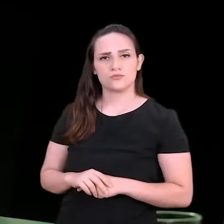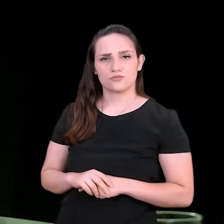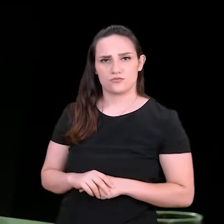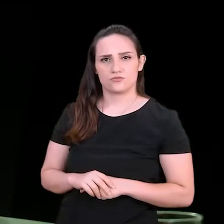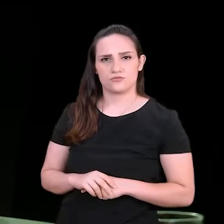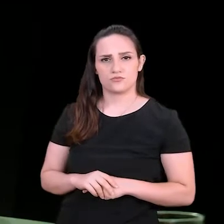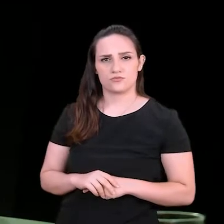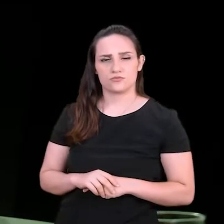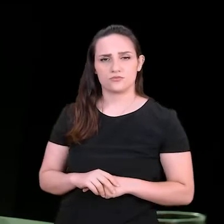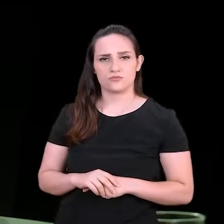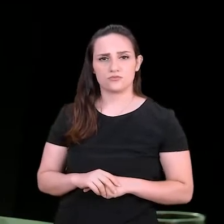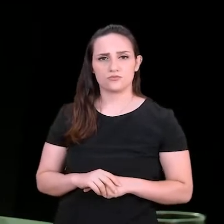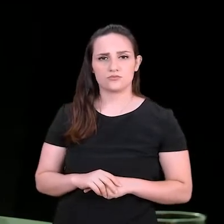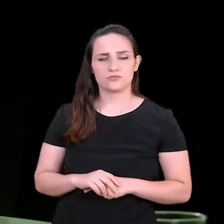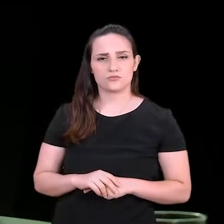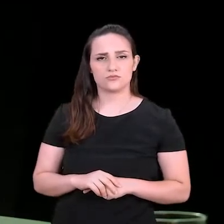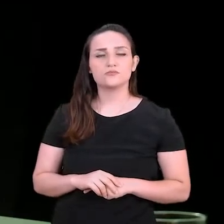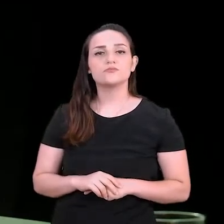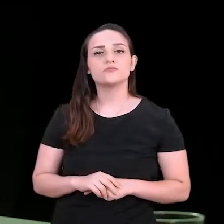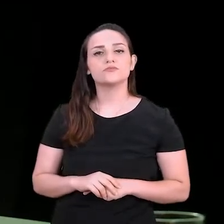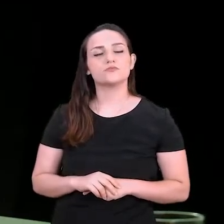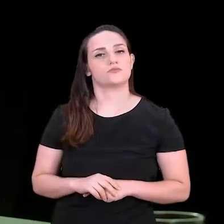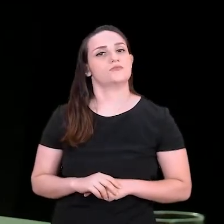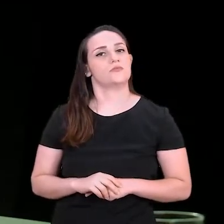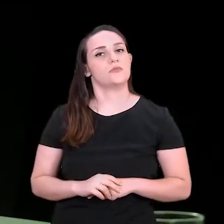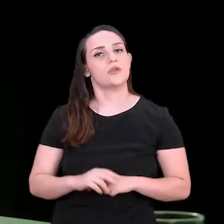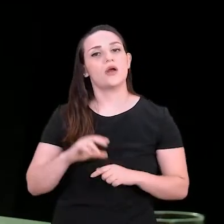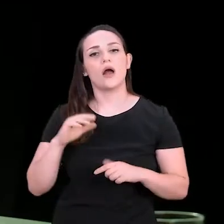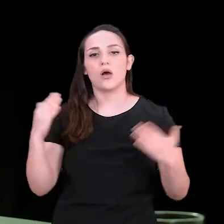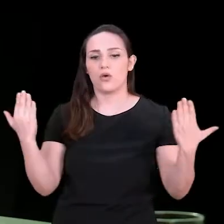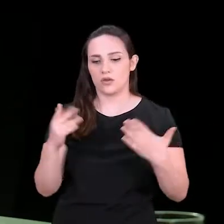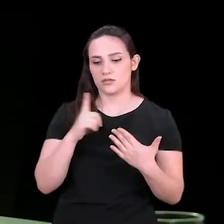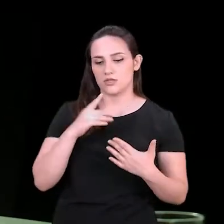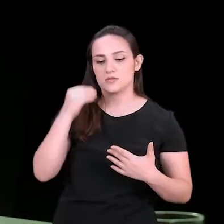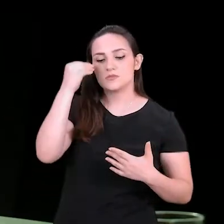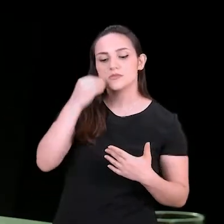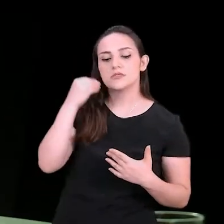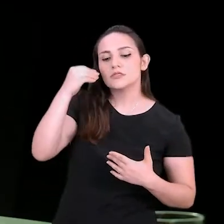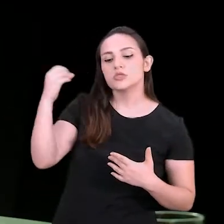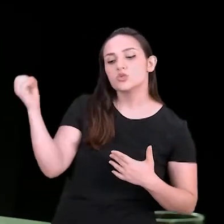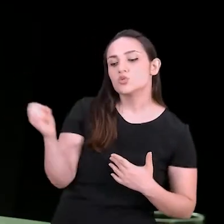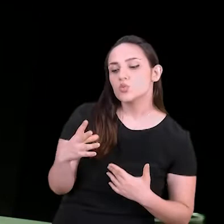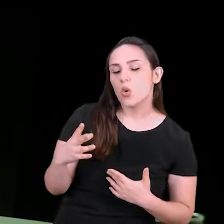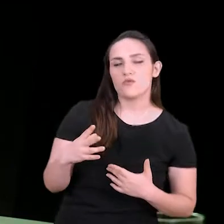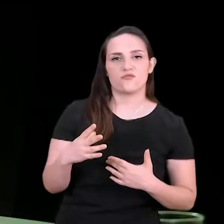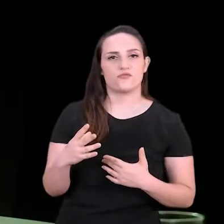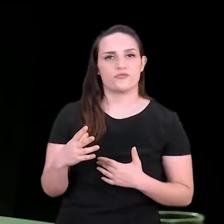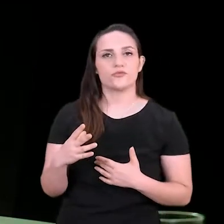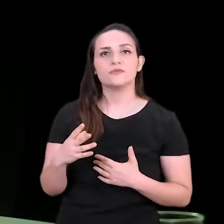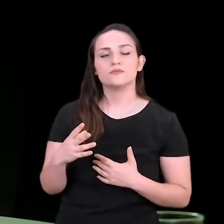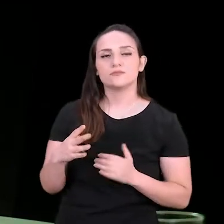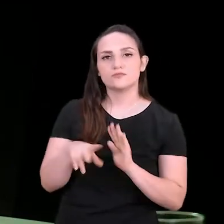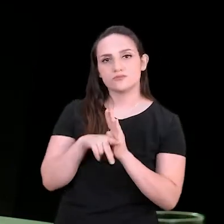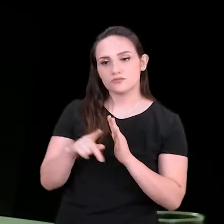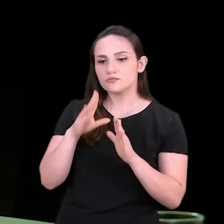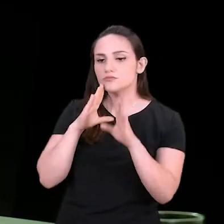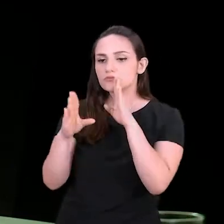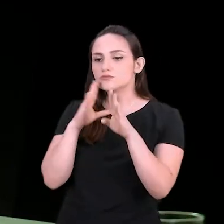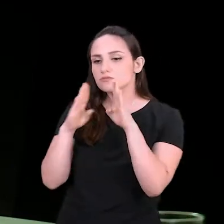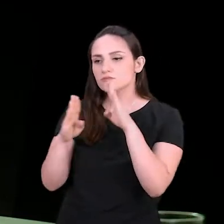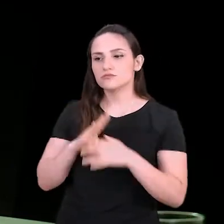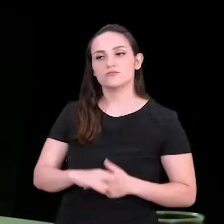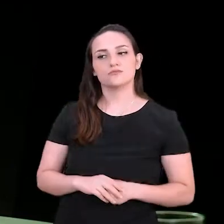A gente até começa a entender que não, mas então, apesar de possibilitar uma nova experiência para o usuário, o consumo desse tipo de